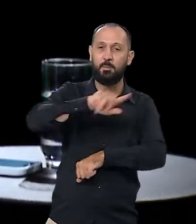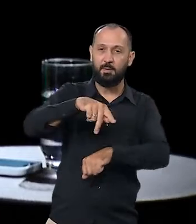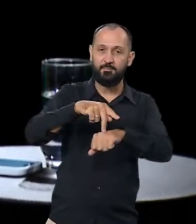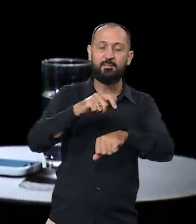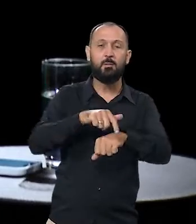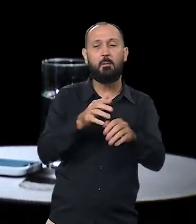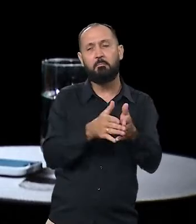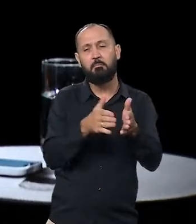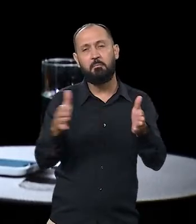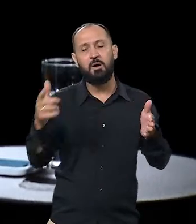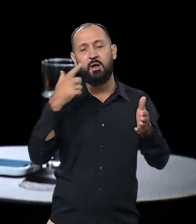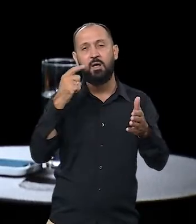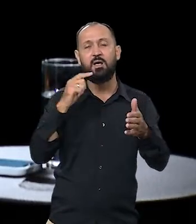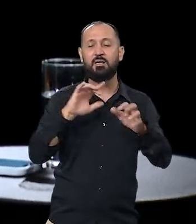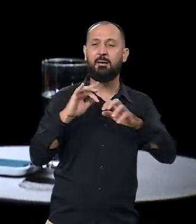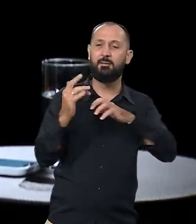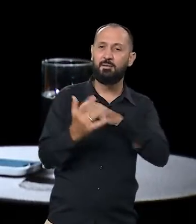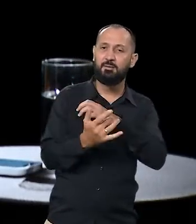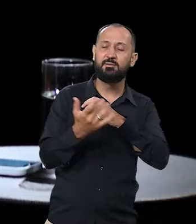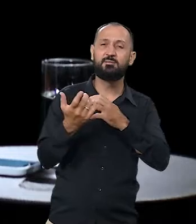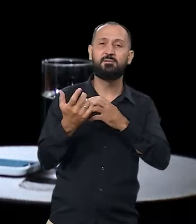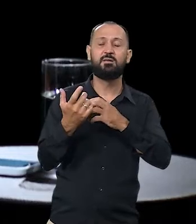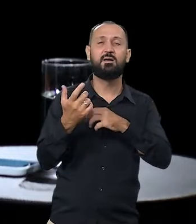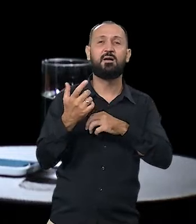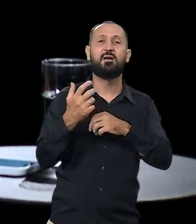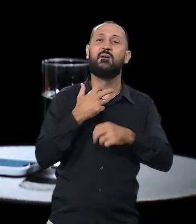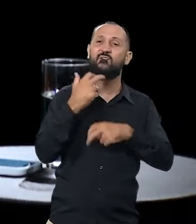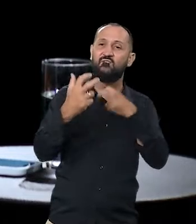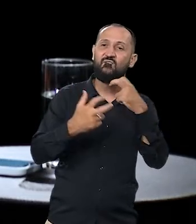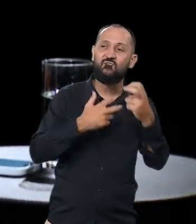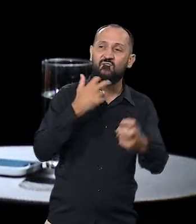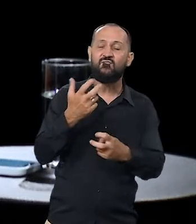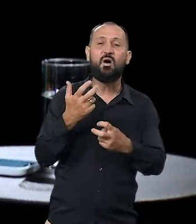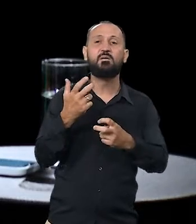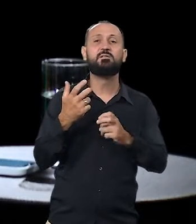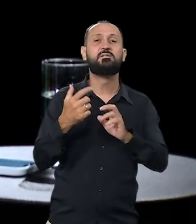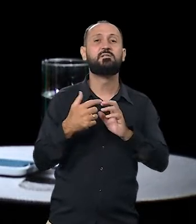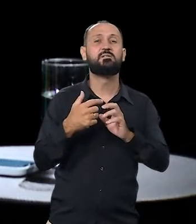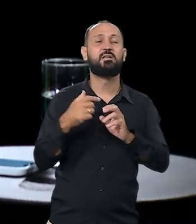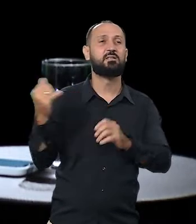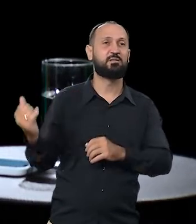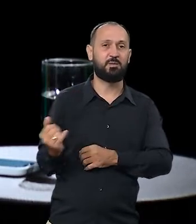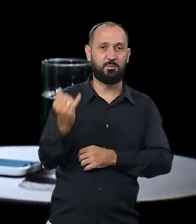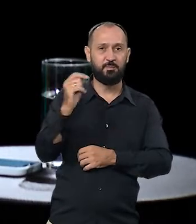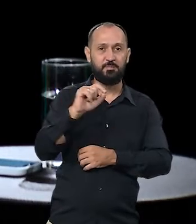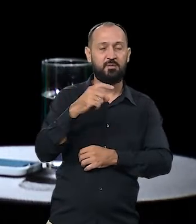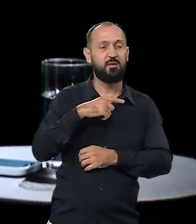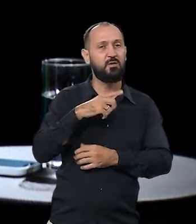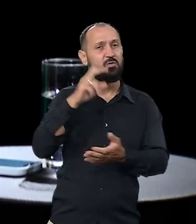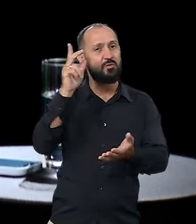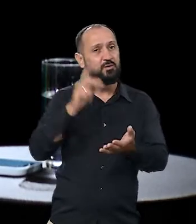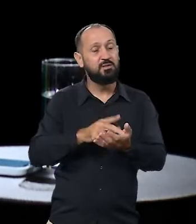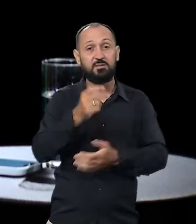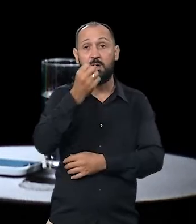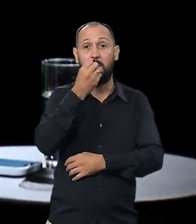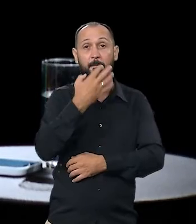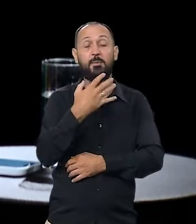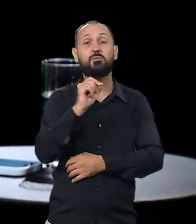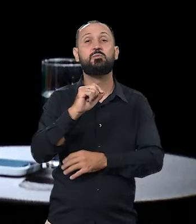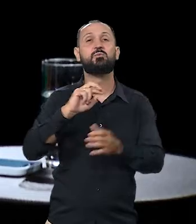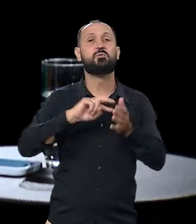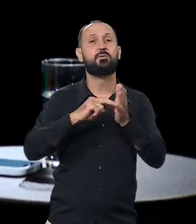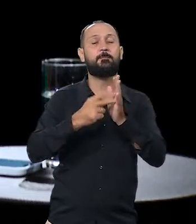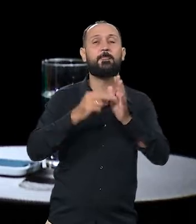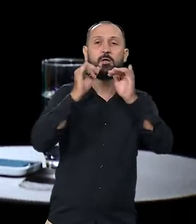E nós estamos vivendo uma era em que a mídia social, né, a voz das redes sociais, elas falam muito alto, o que de certa forma é